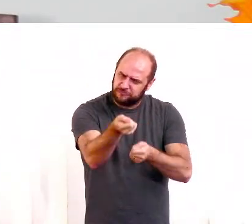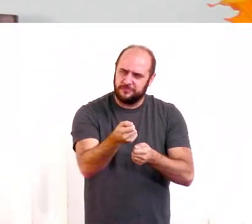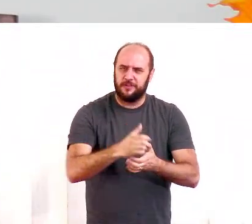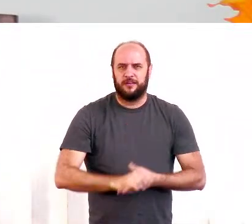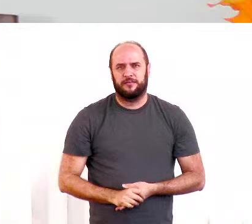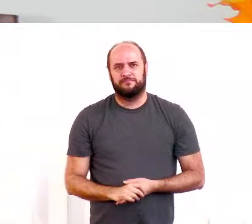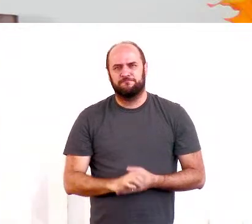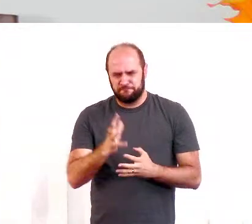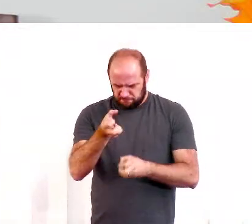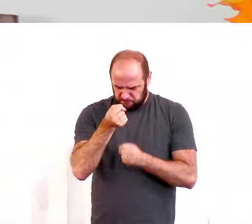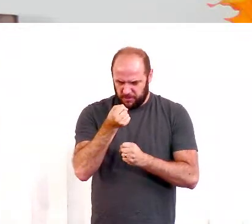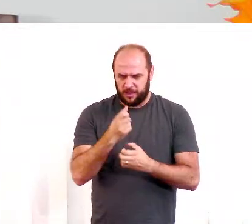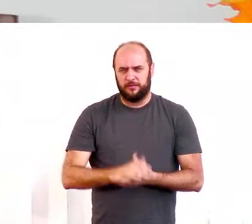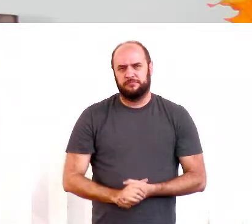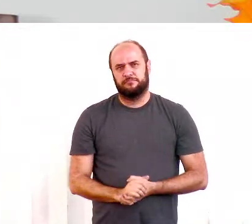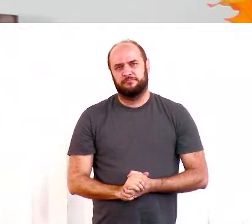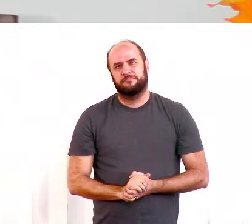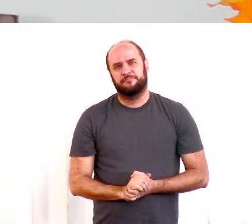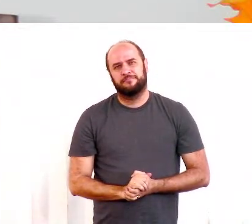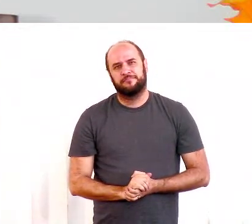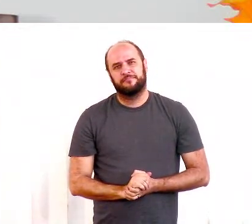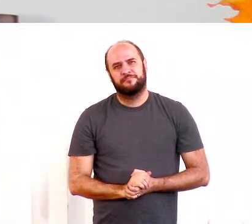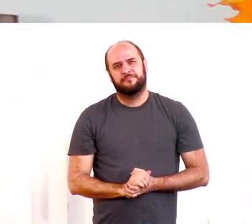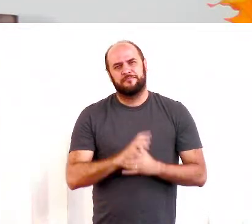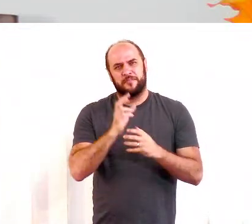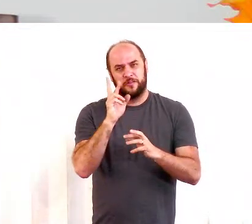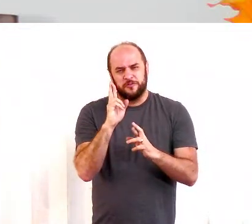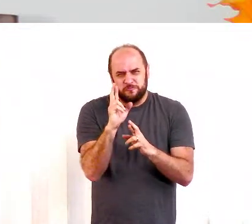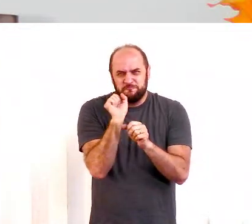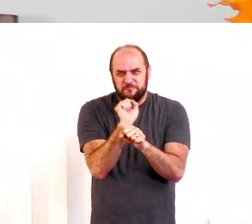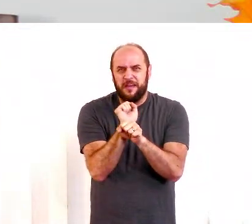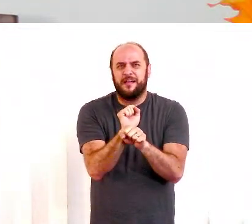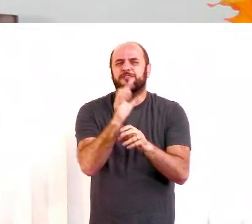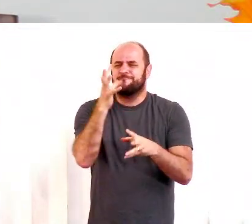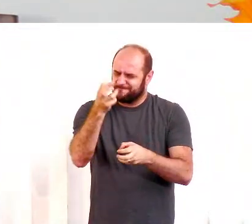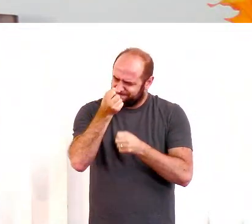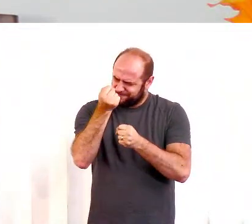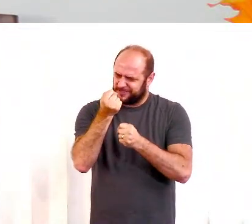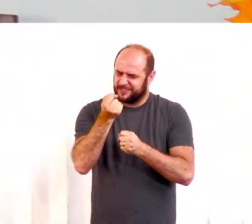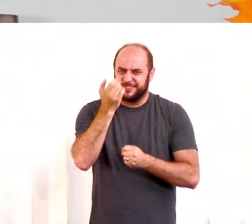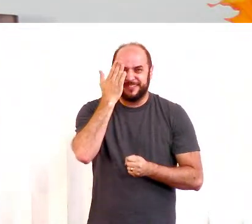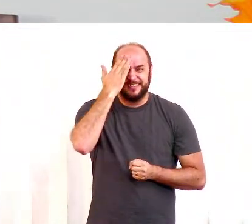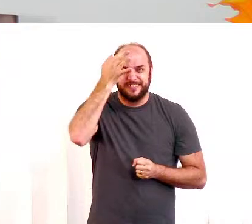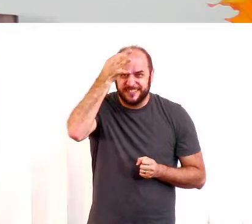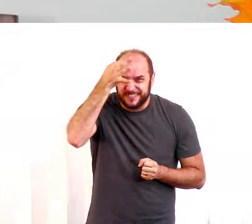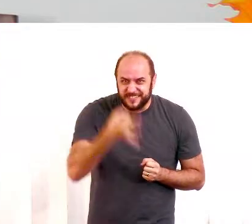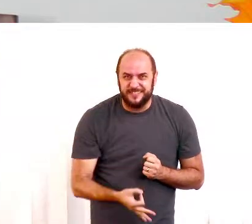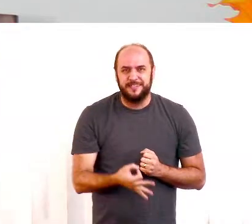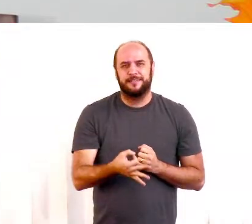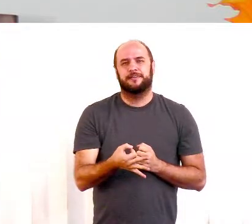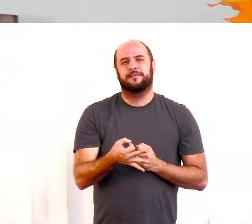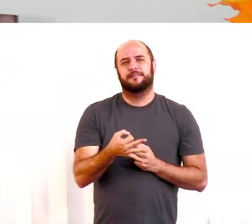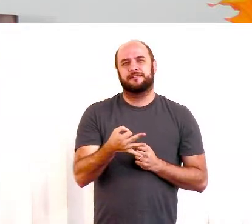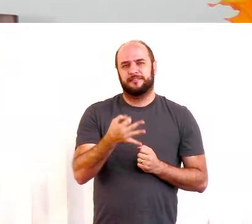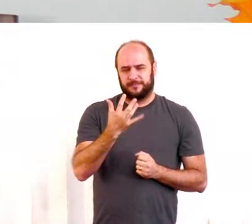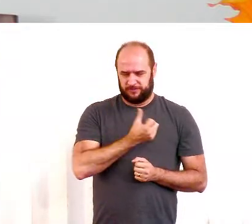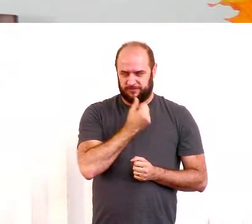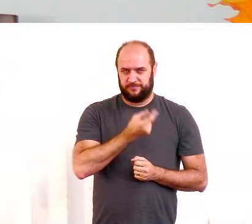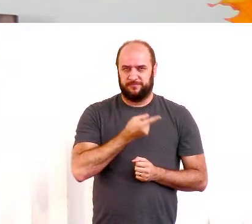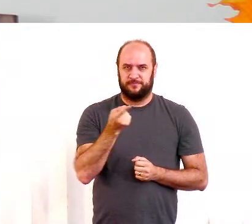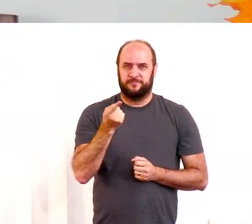Tome posse da esperança, da plena certeza da esperança.